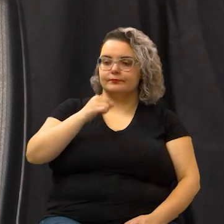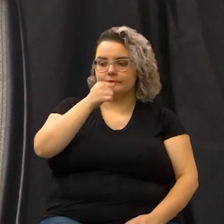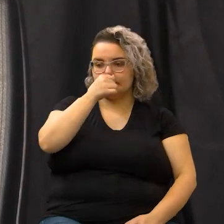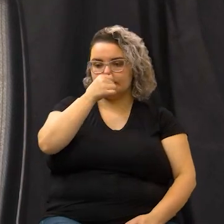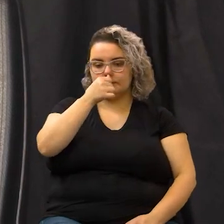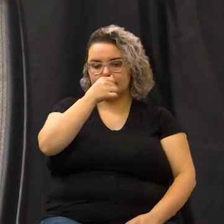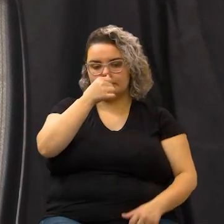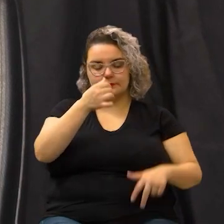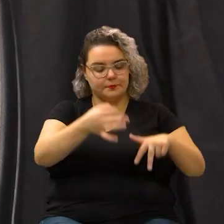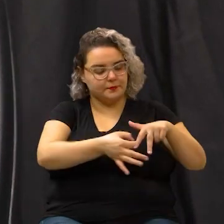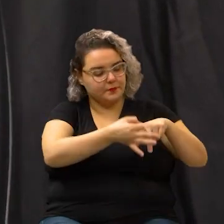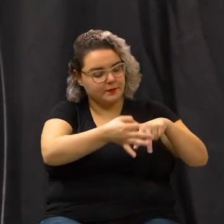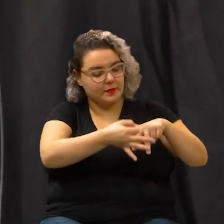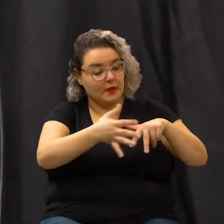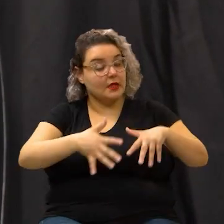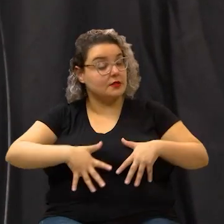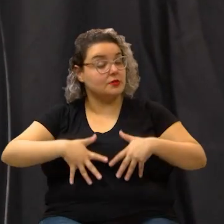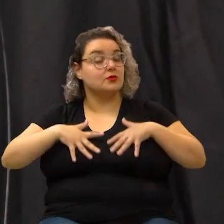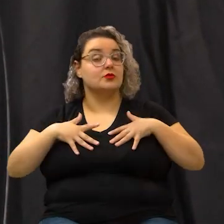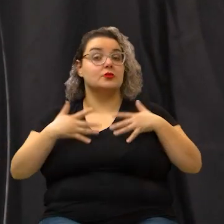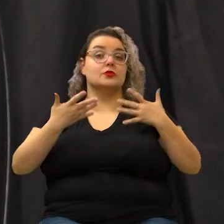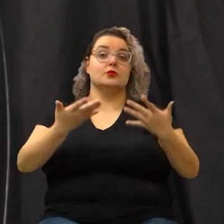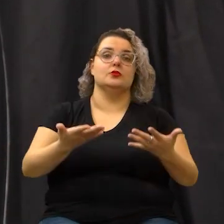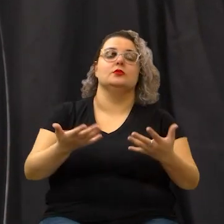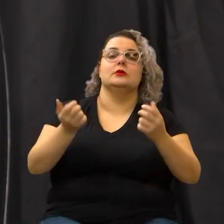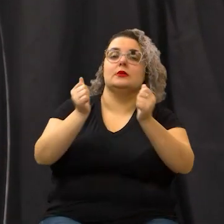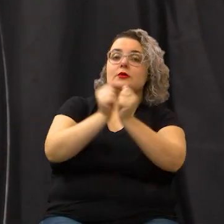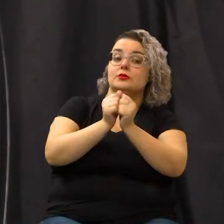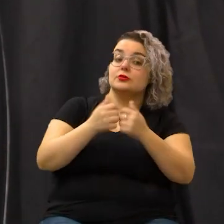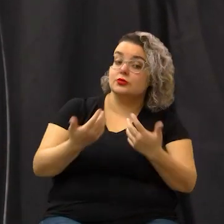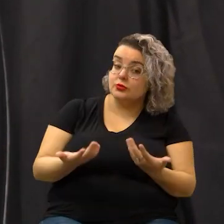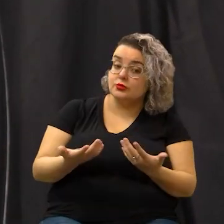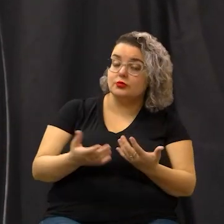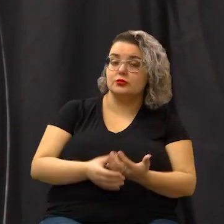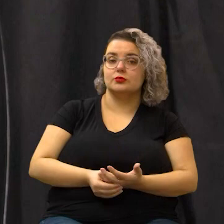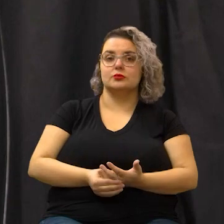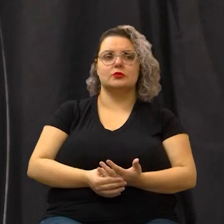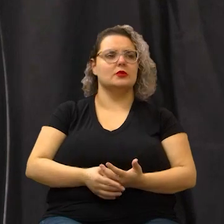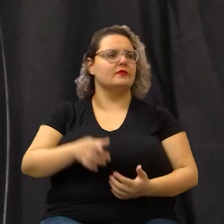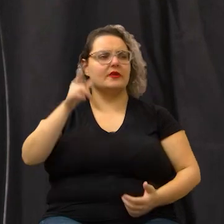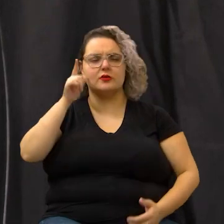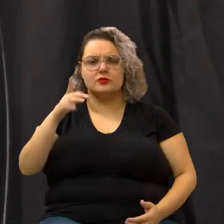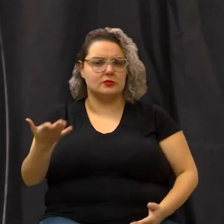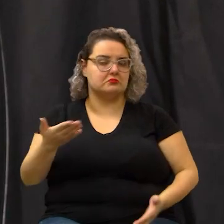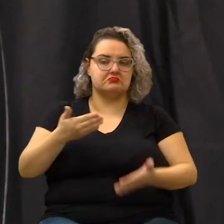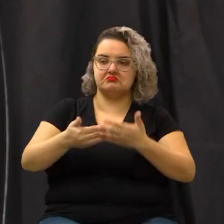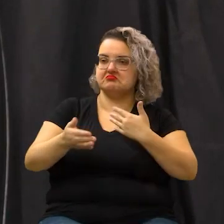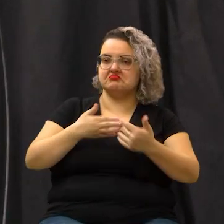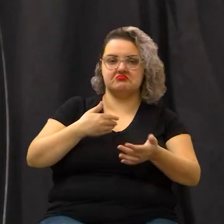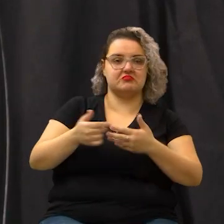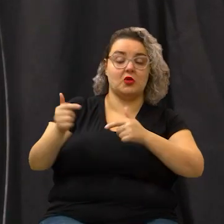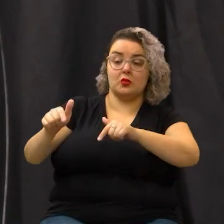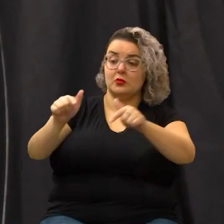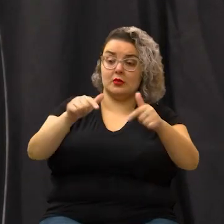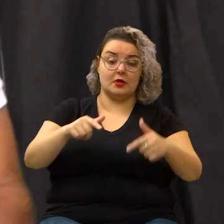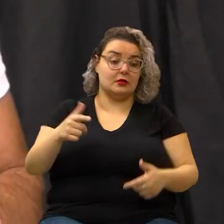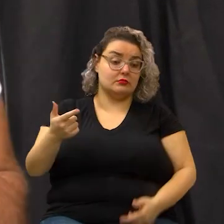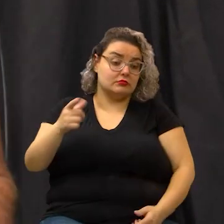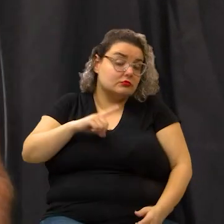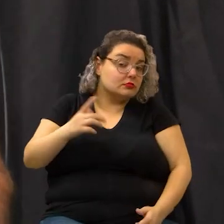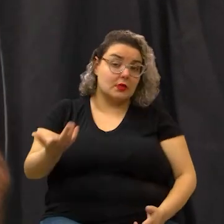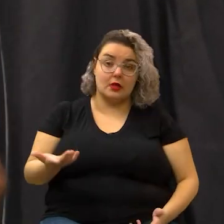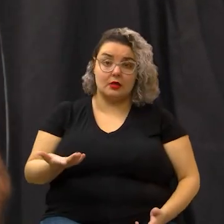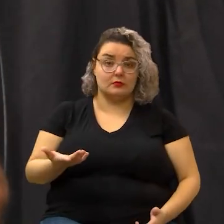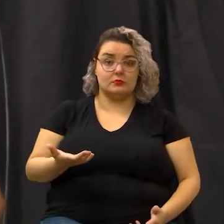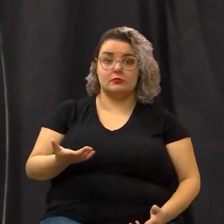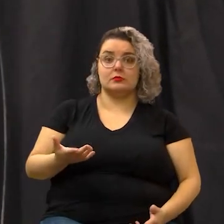tendo esses depoimentos, esse orgulho, e de estar junto e vai dar certo, independente de onde a